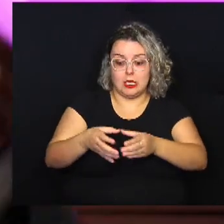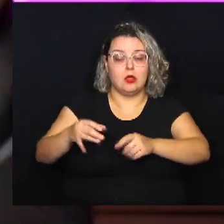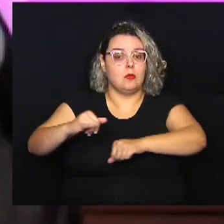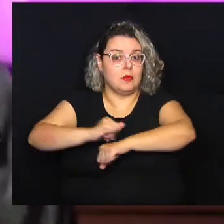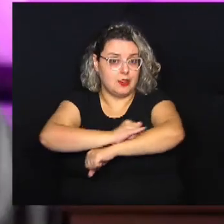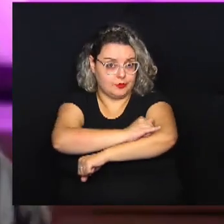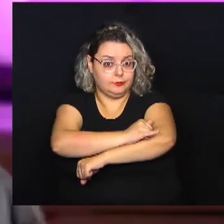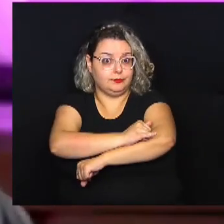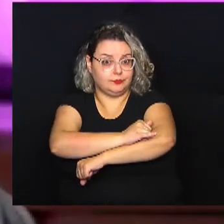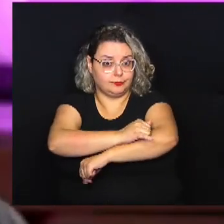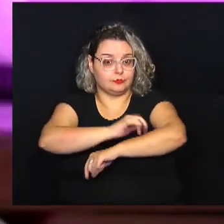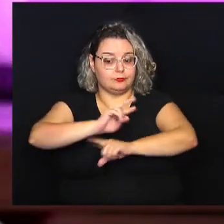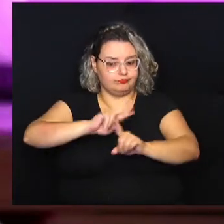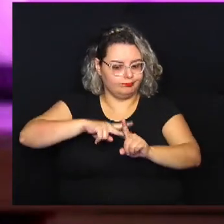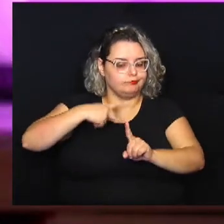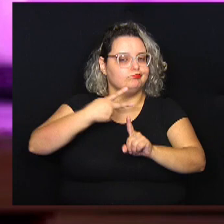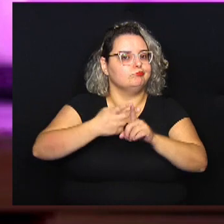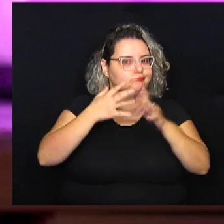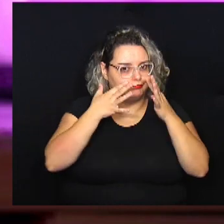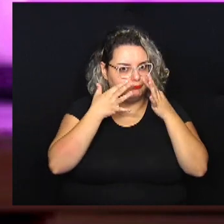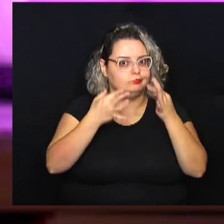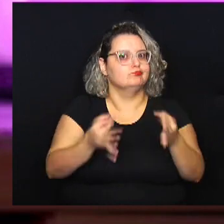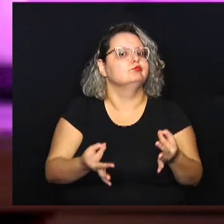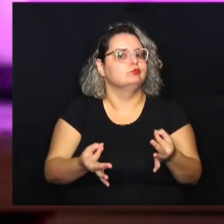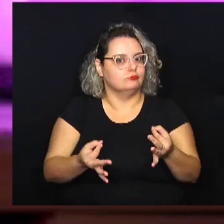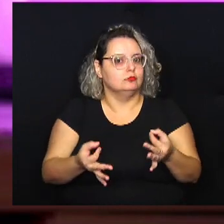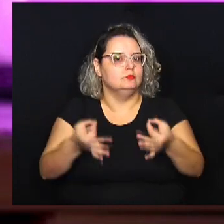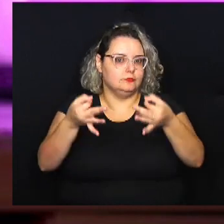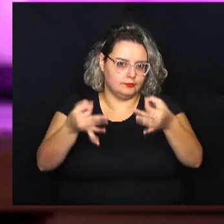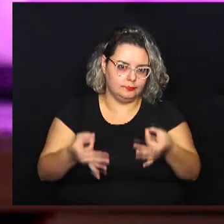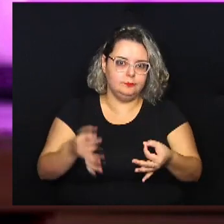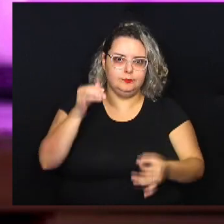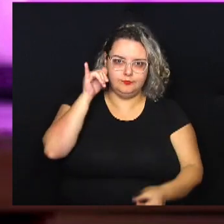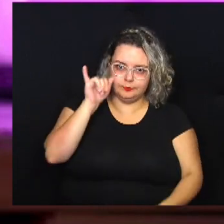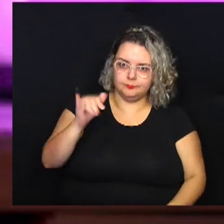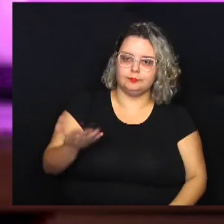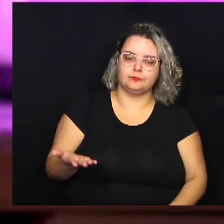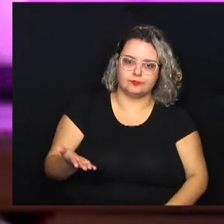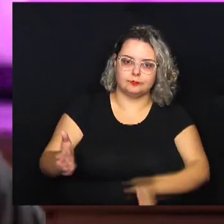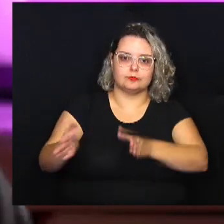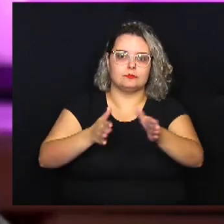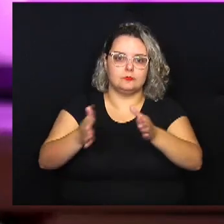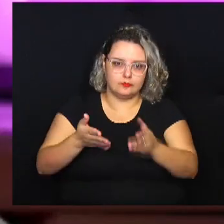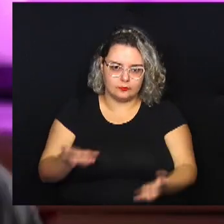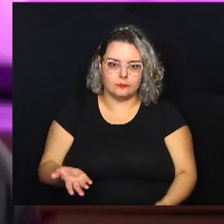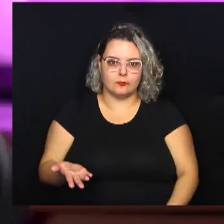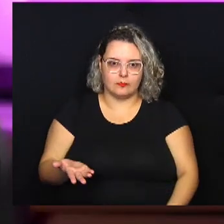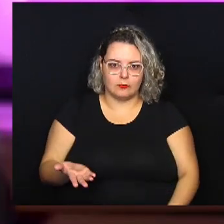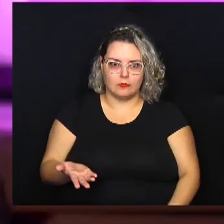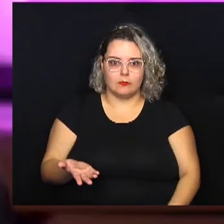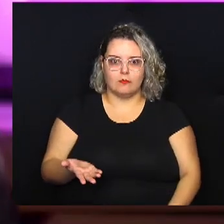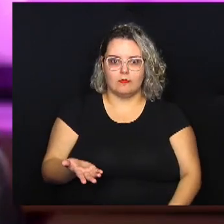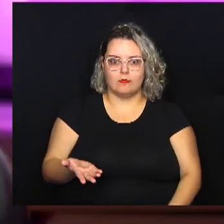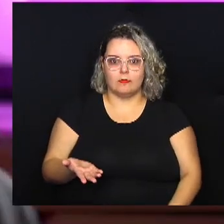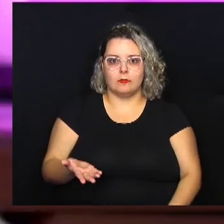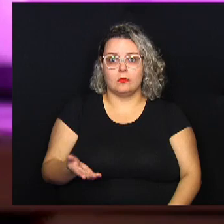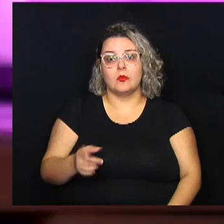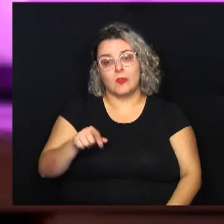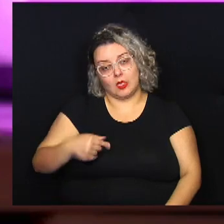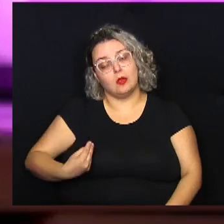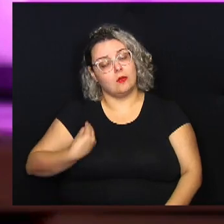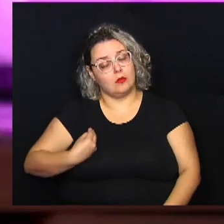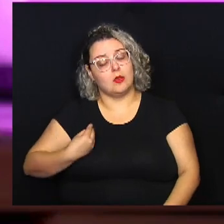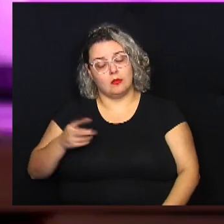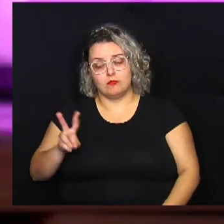a gente redobre a nossa atenção justamente para se evitar esse tipo de situação e passar pelo que aquelas